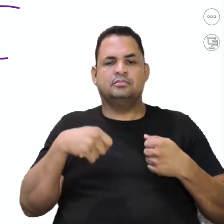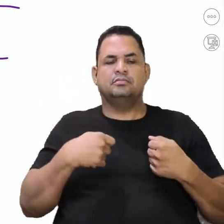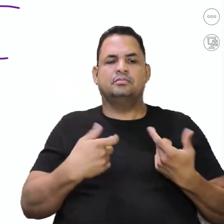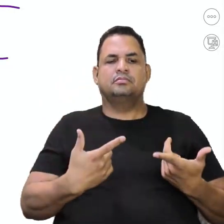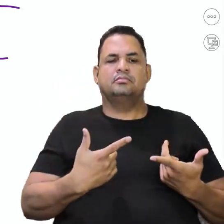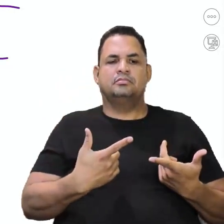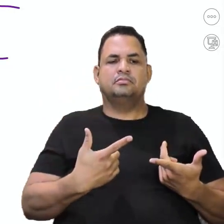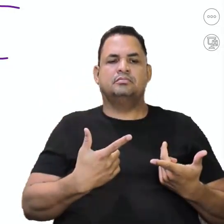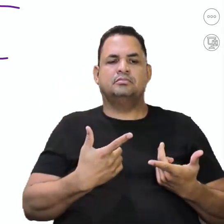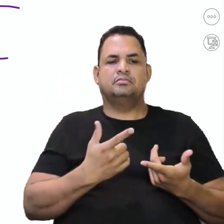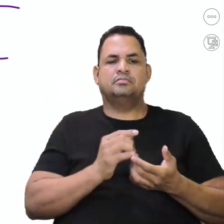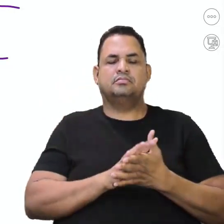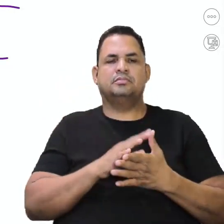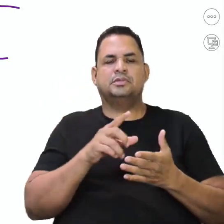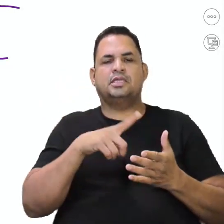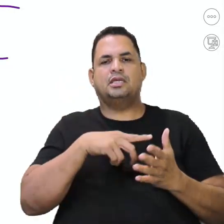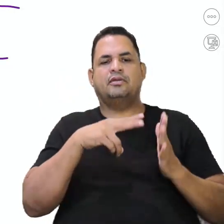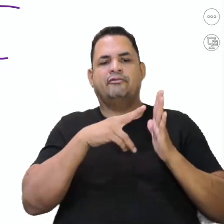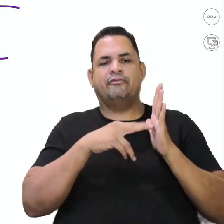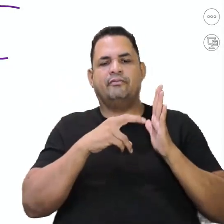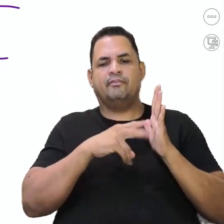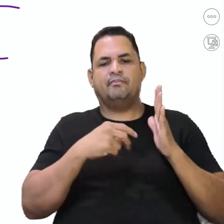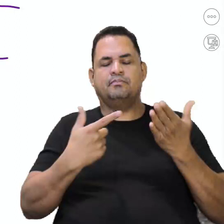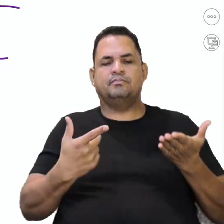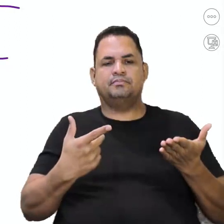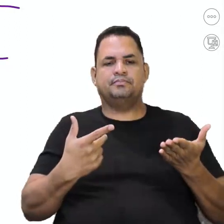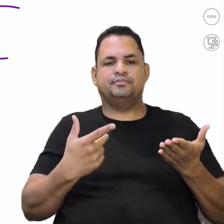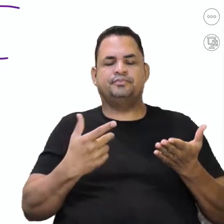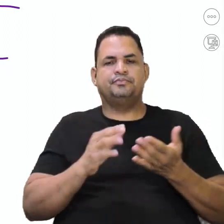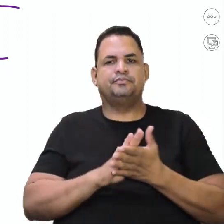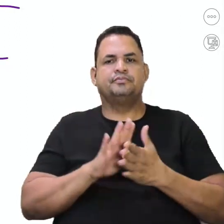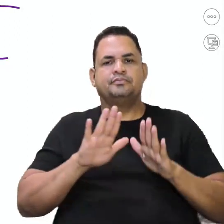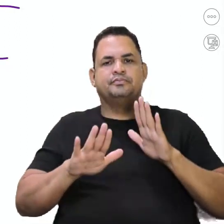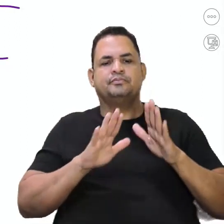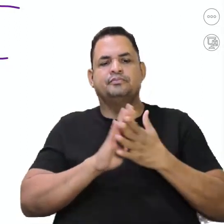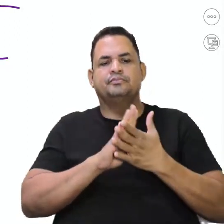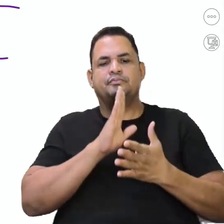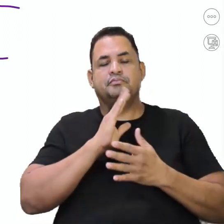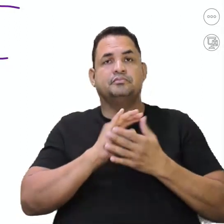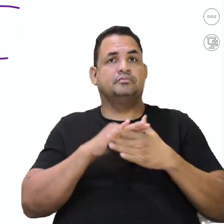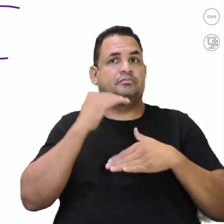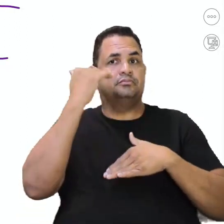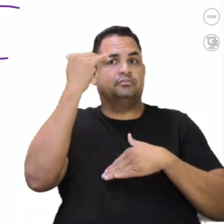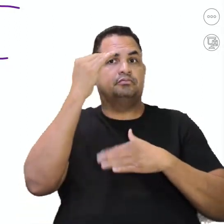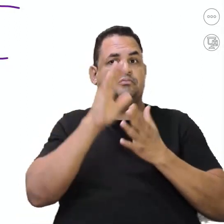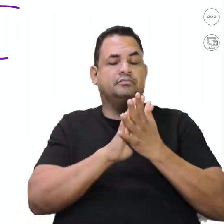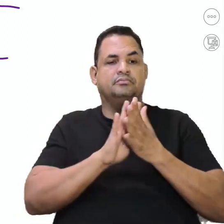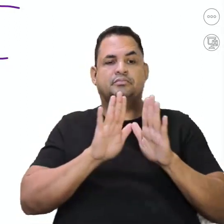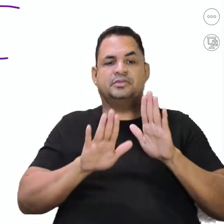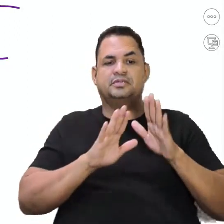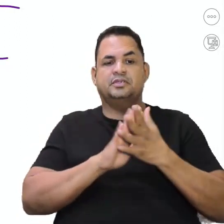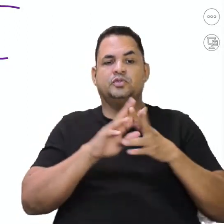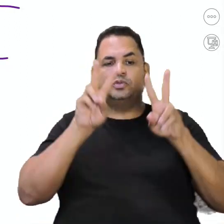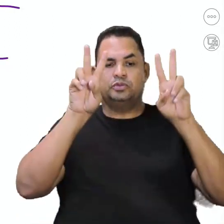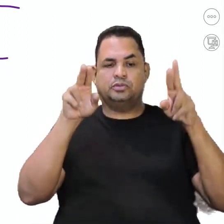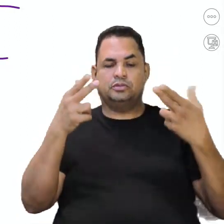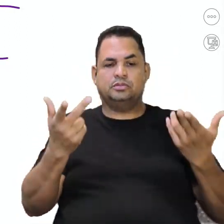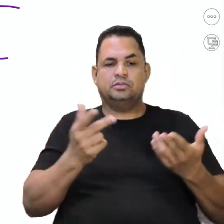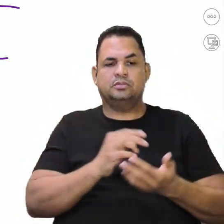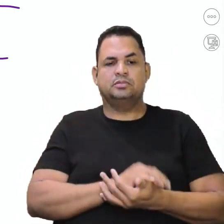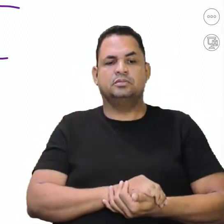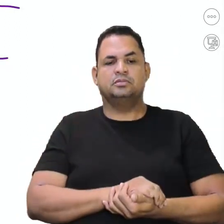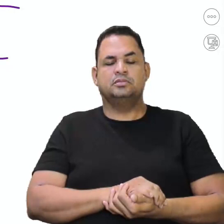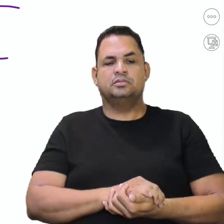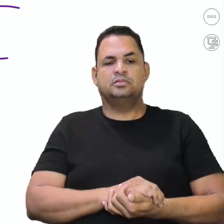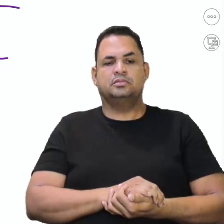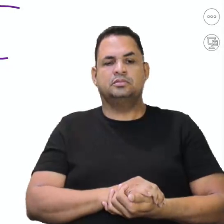precisa de mais vocabulário, talvez assim, de conhecimento maior, dependendo do tema, certo? The